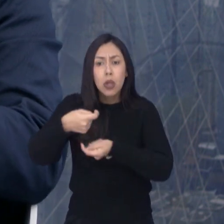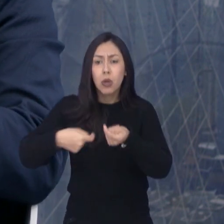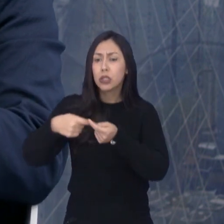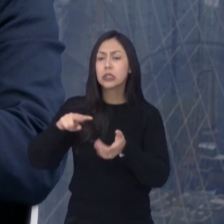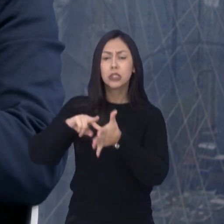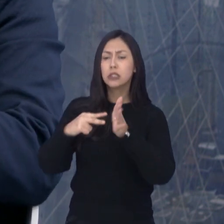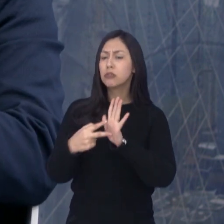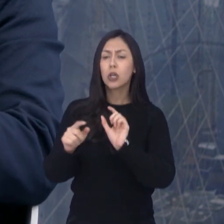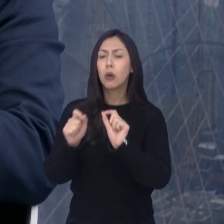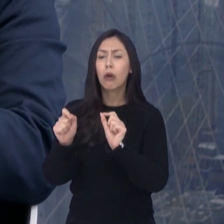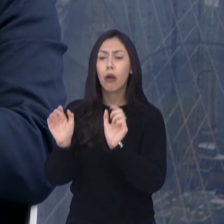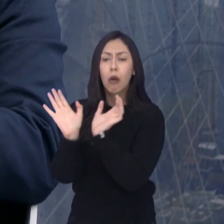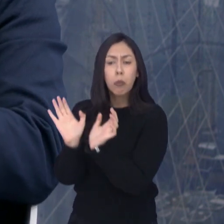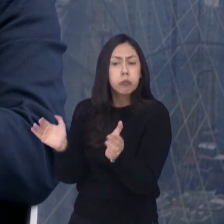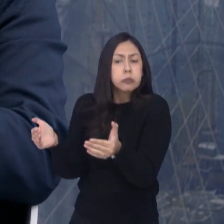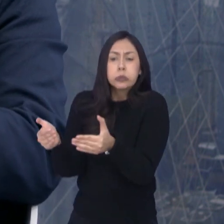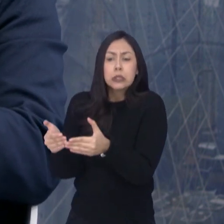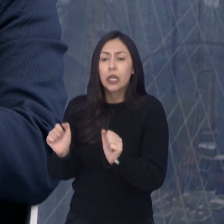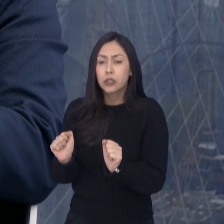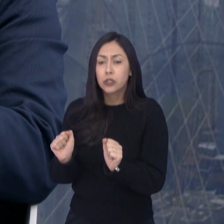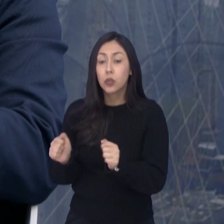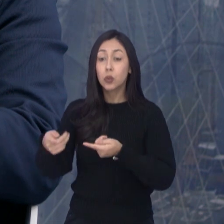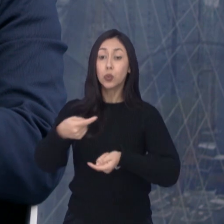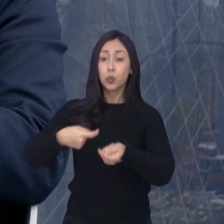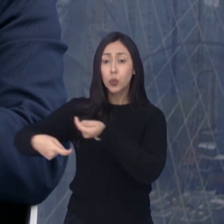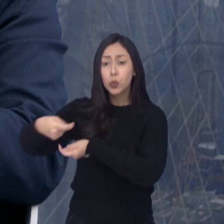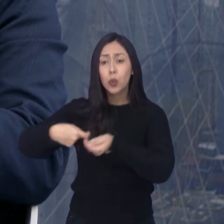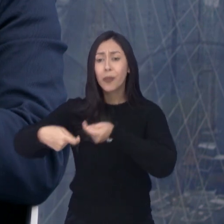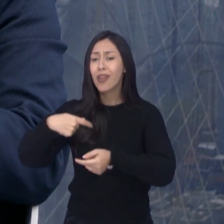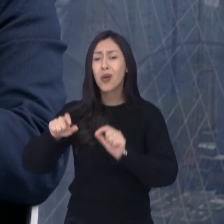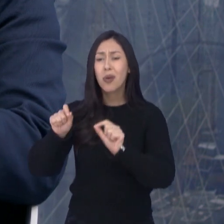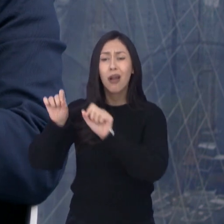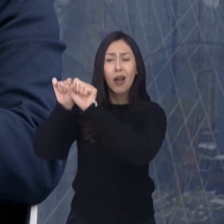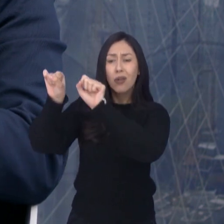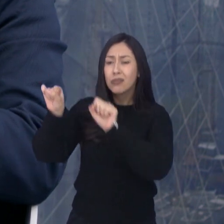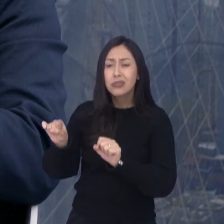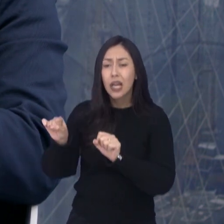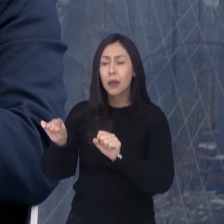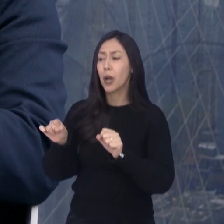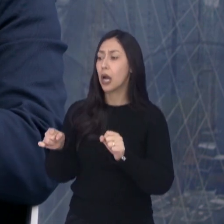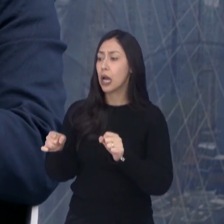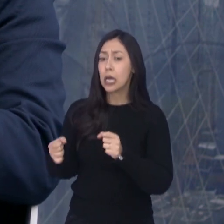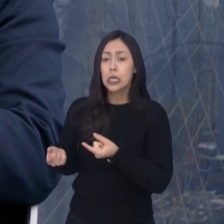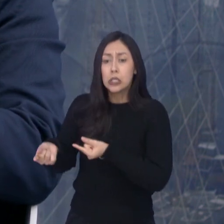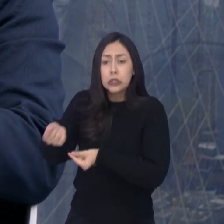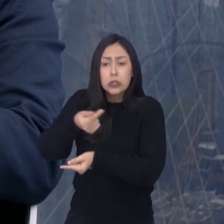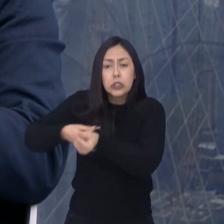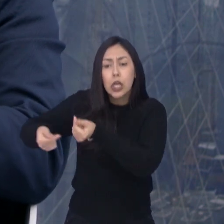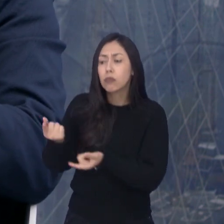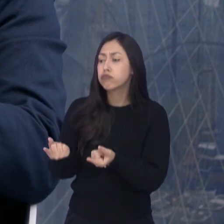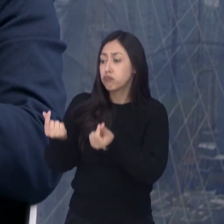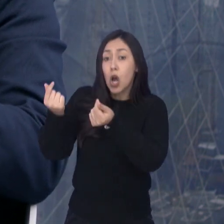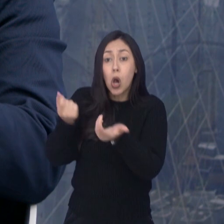você definiu enquanto comunidade. A economia fala sobre toda a sistemática de geração, distribuição de renda, riqueza, ato de